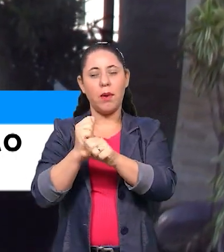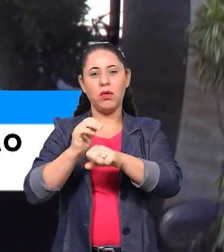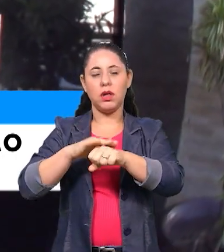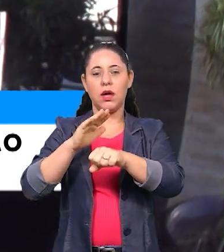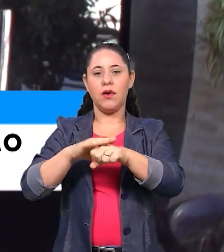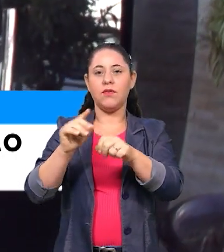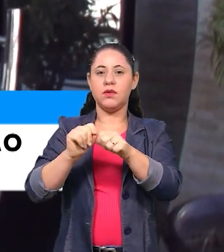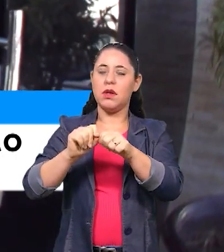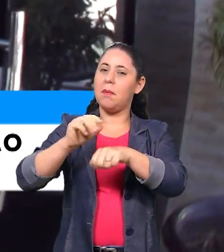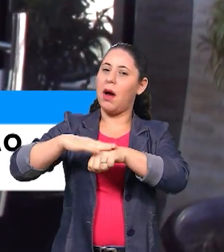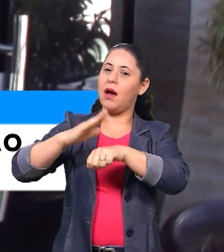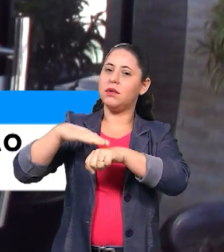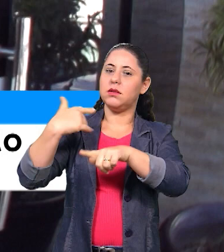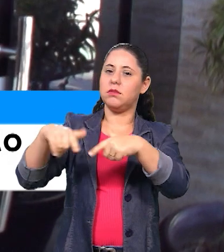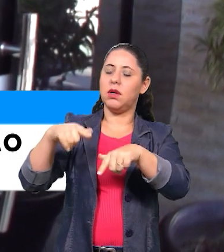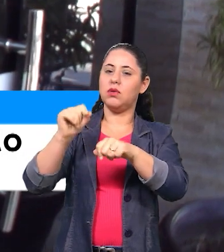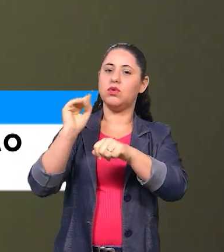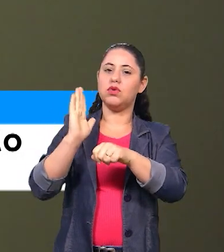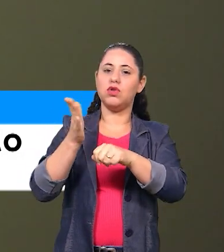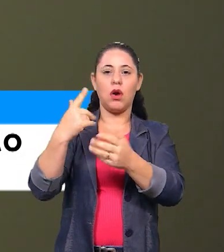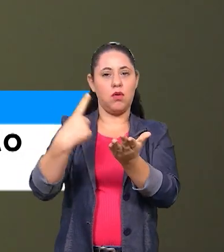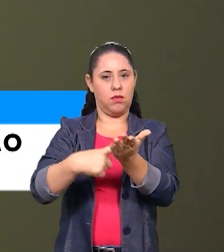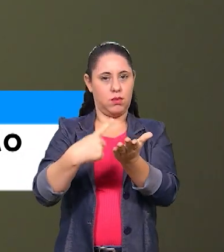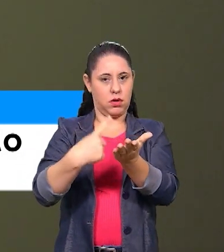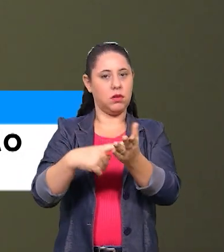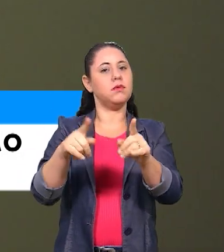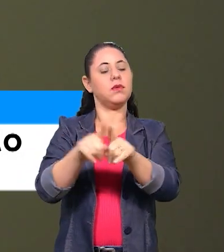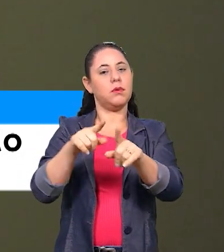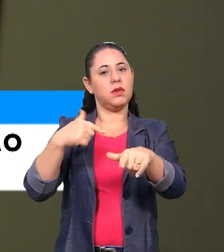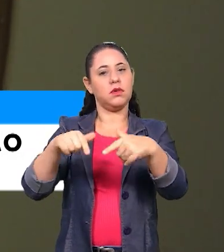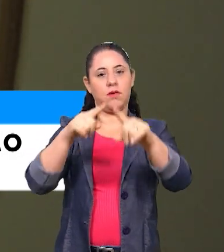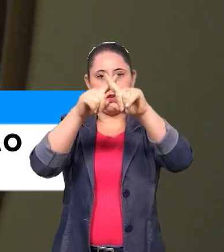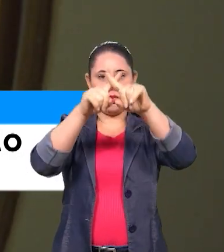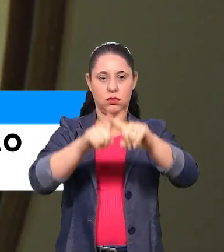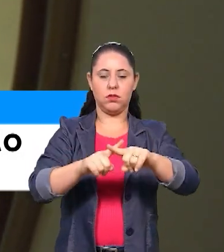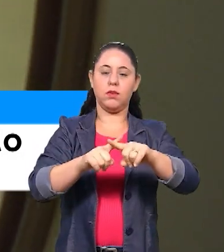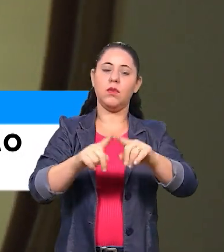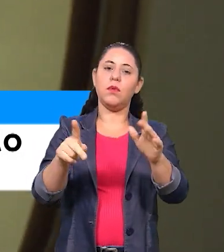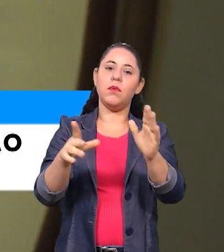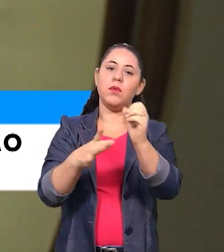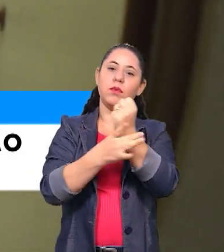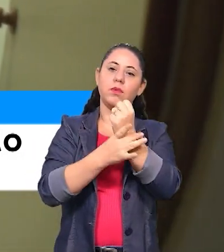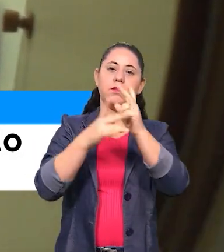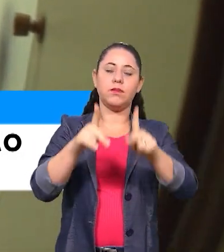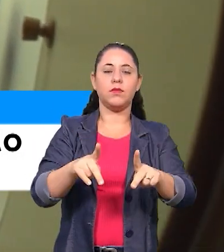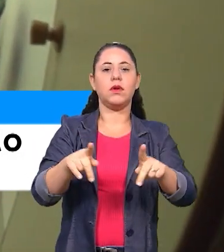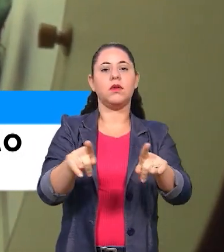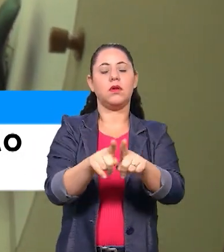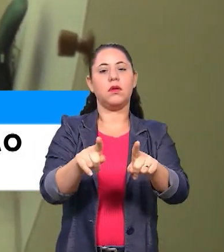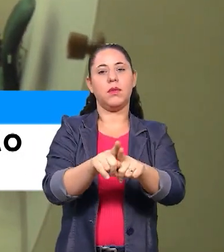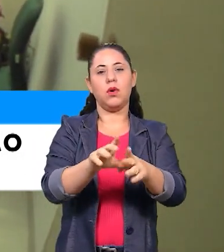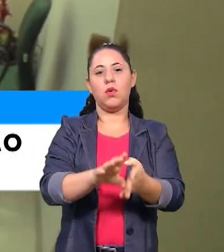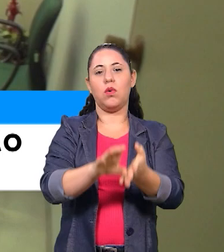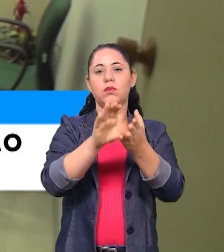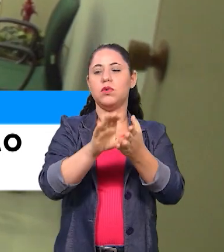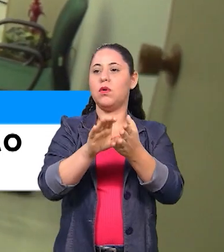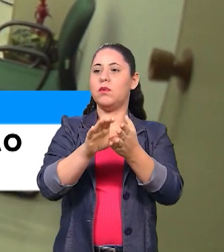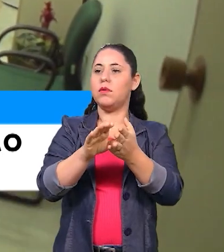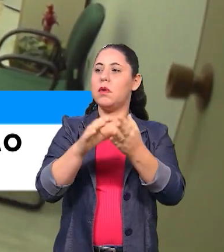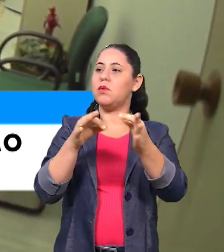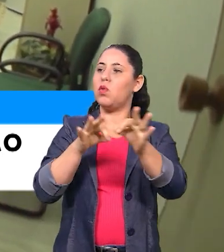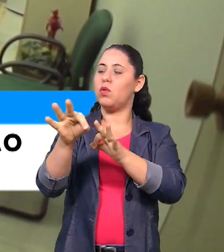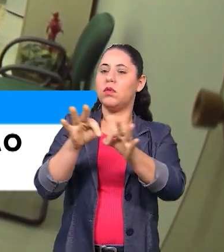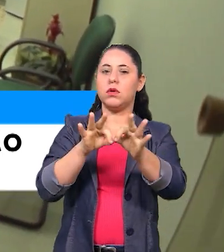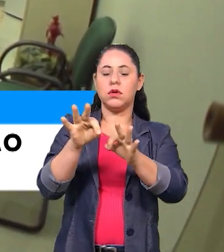funções relevantes e extraordinárias, dos serviços prestados em concurso público da Defensoria e em comissões designadas para